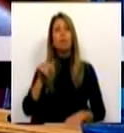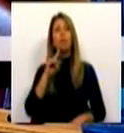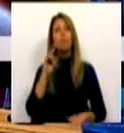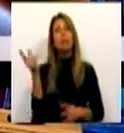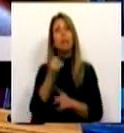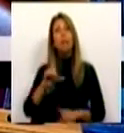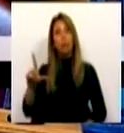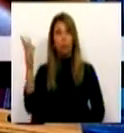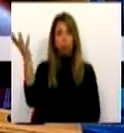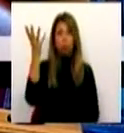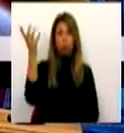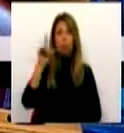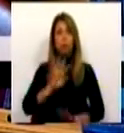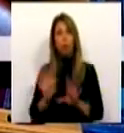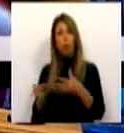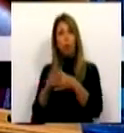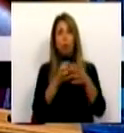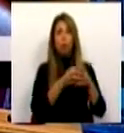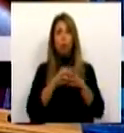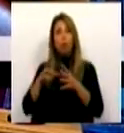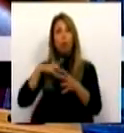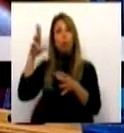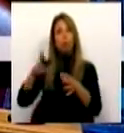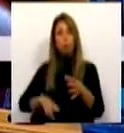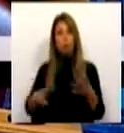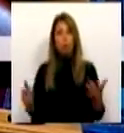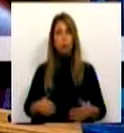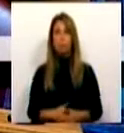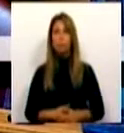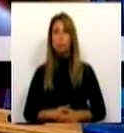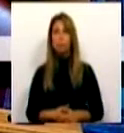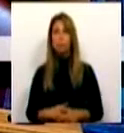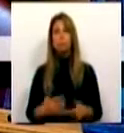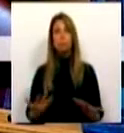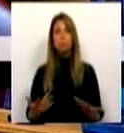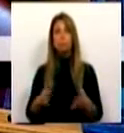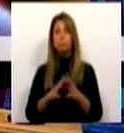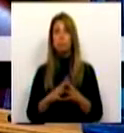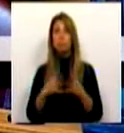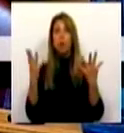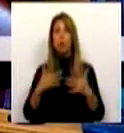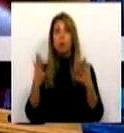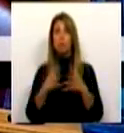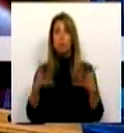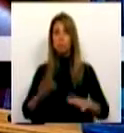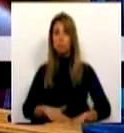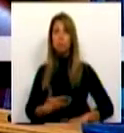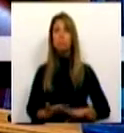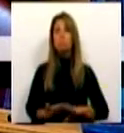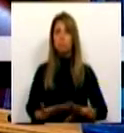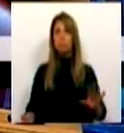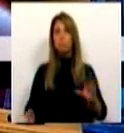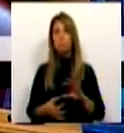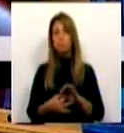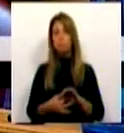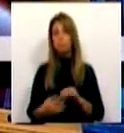cultura, quer a nível das comunidades portuguesas. Há neste orçamento uma maior densidade e uma maior ambição a